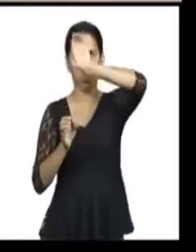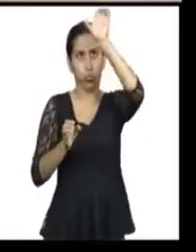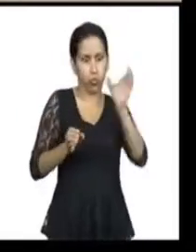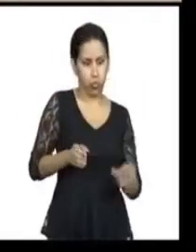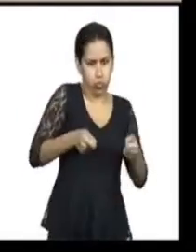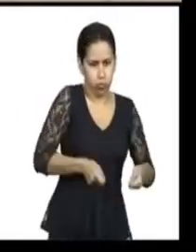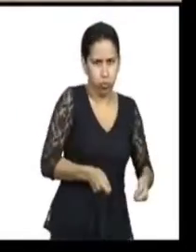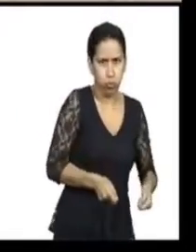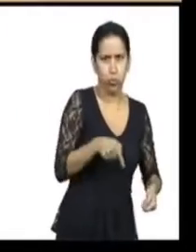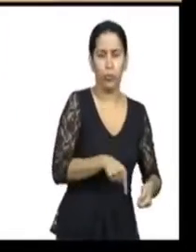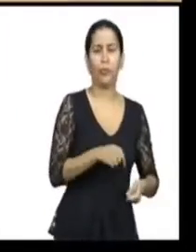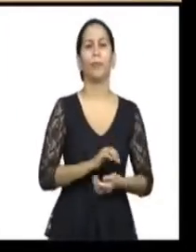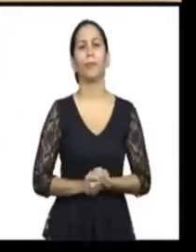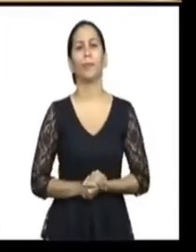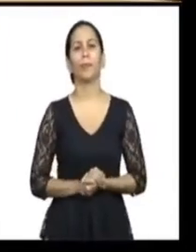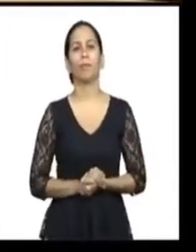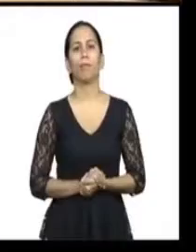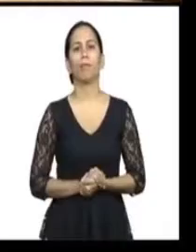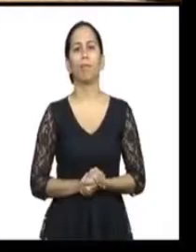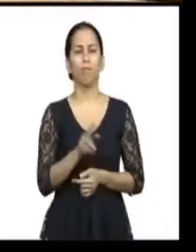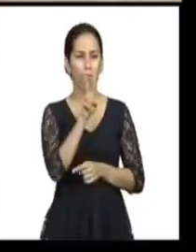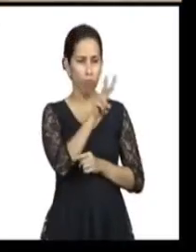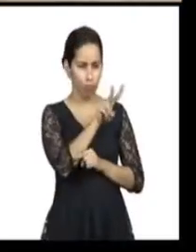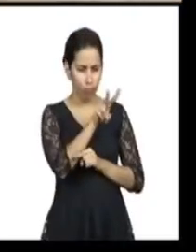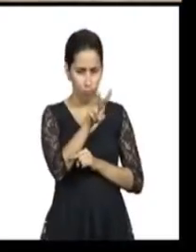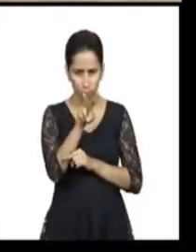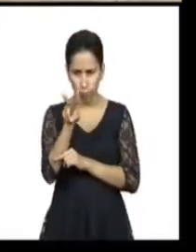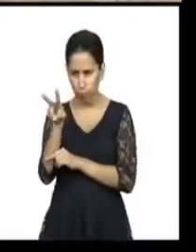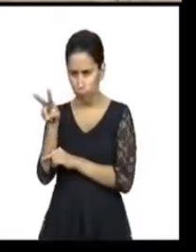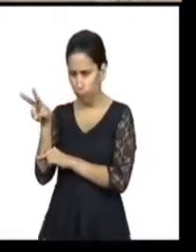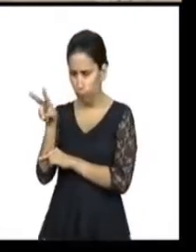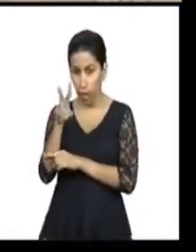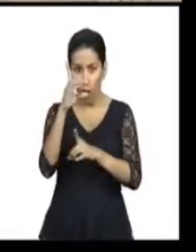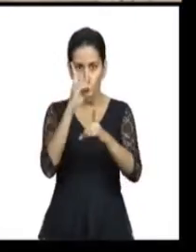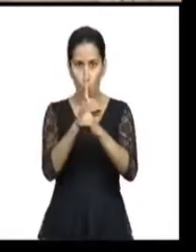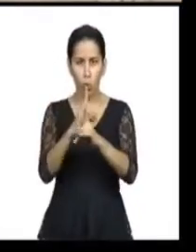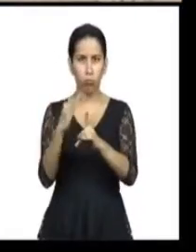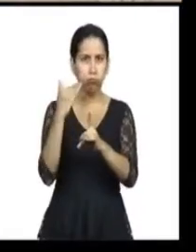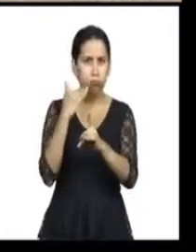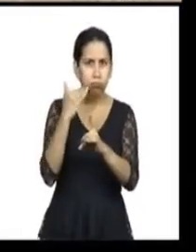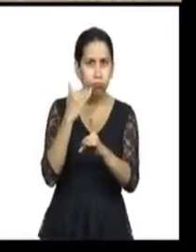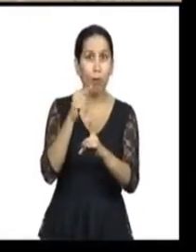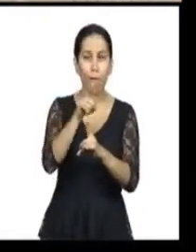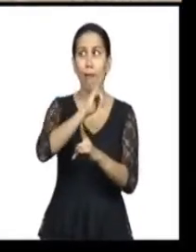Feita a inspeção, se algum defeito for encontrado, o supervisor deve ser informado.